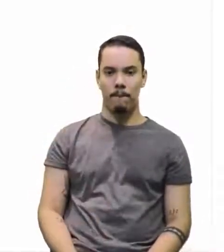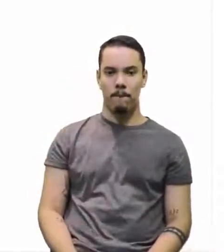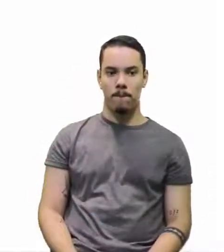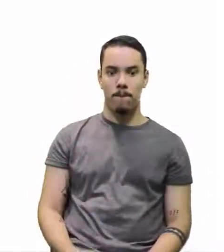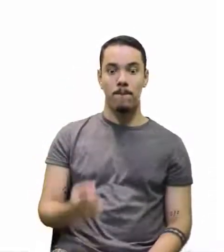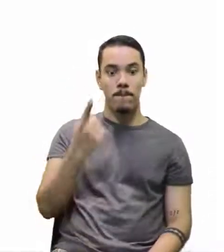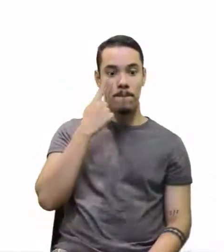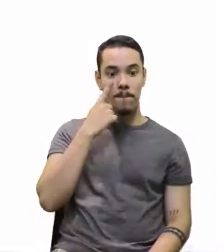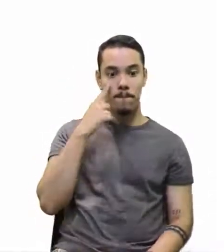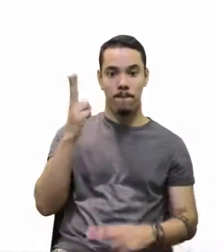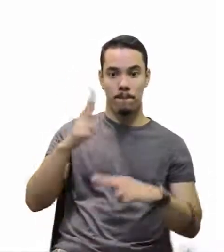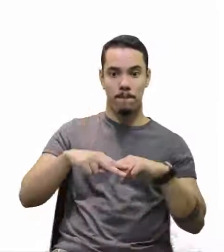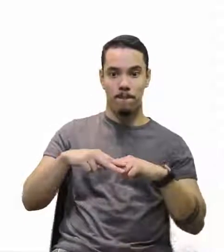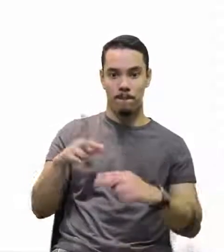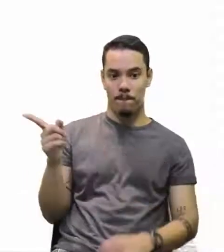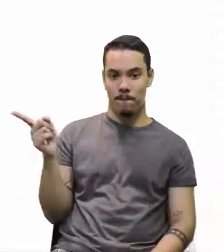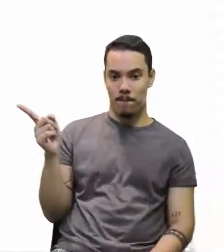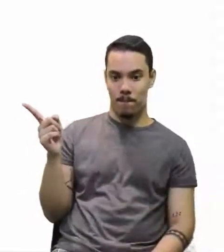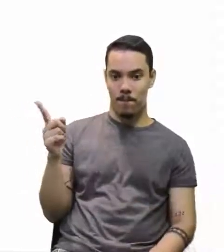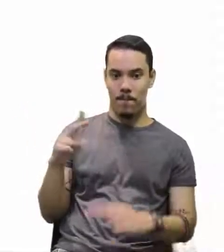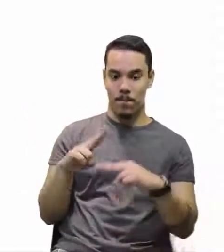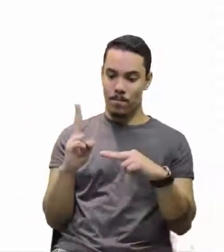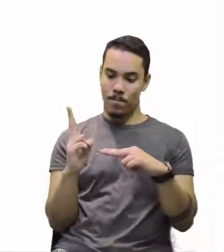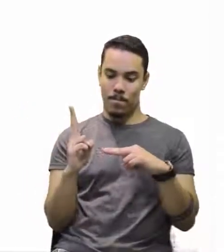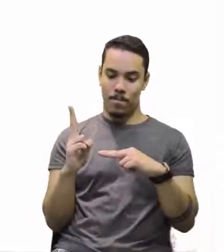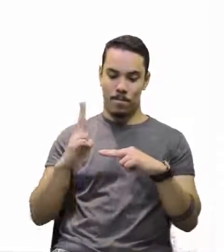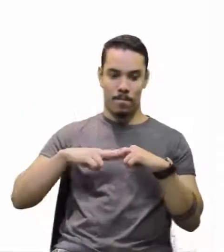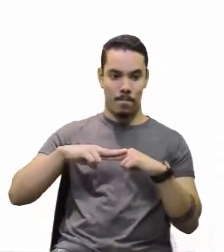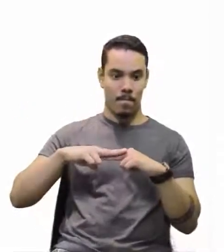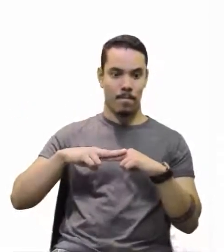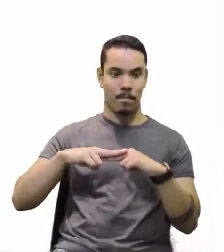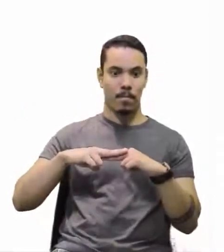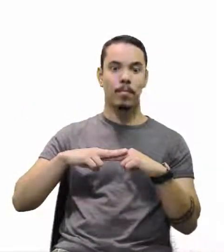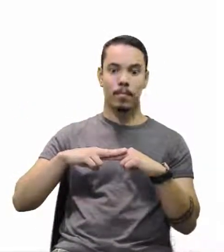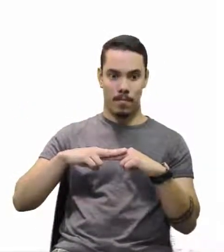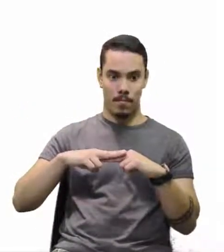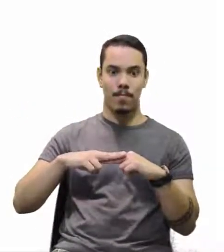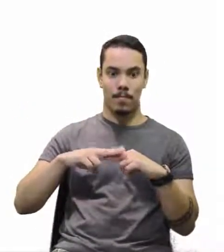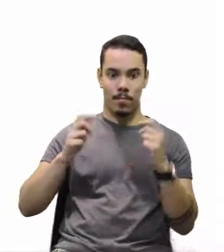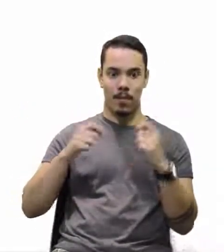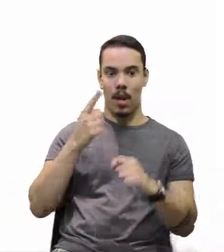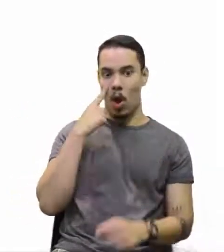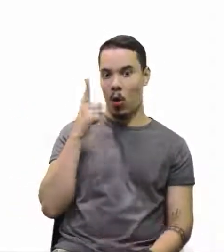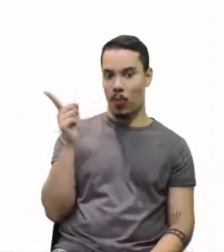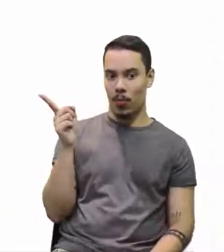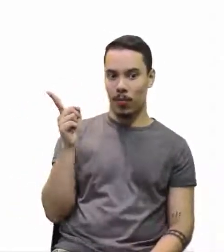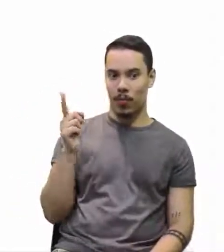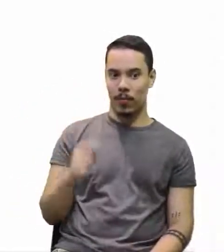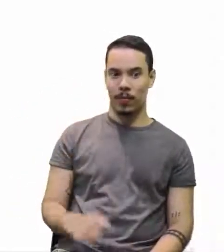olha lá, fechou o circuito, está fechado agora. Agora a corrente pode circular, olha bem.